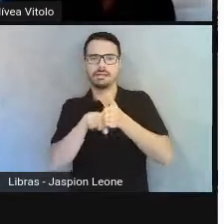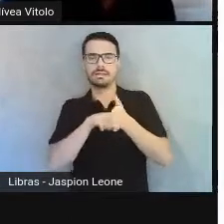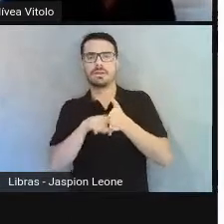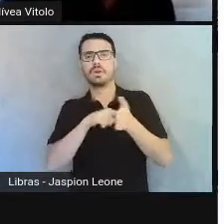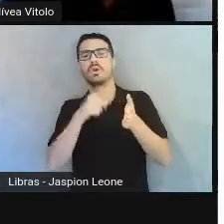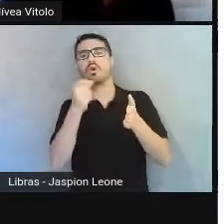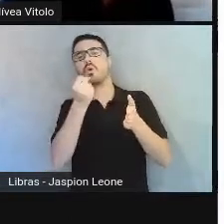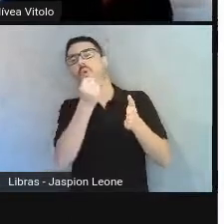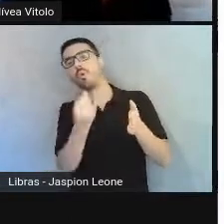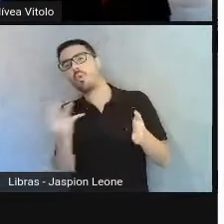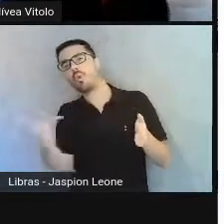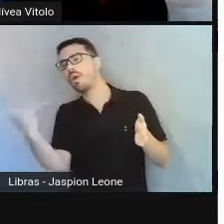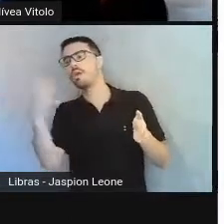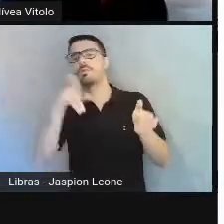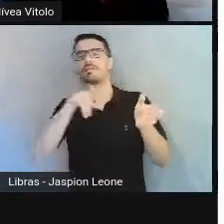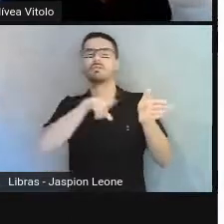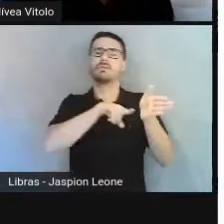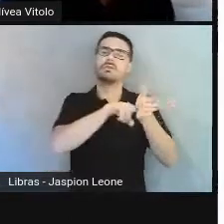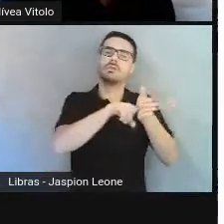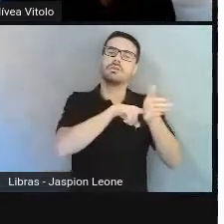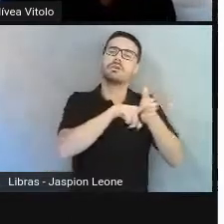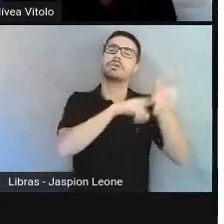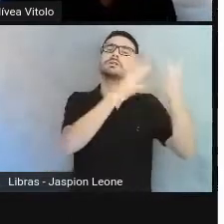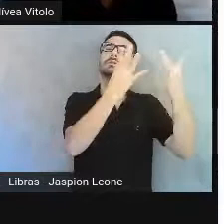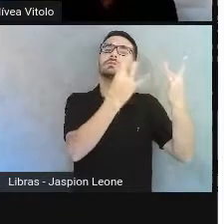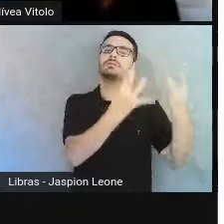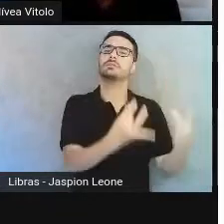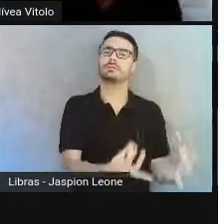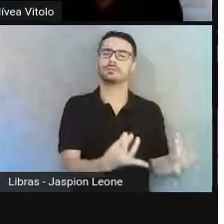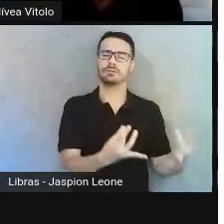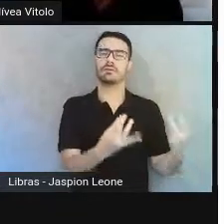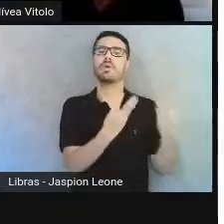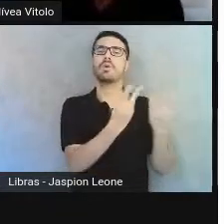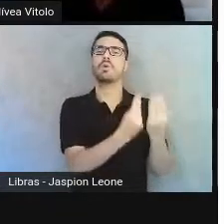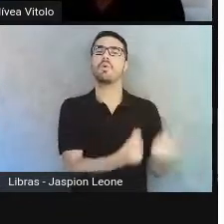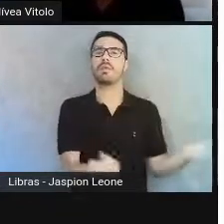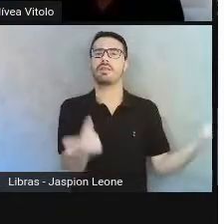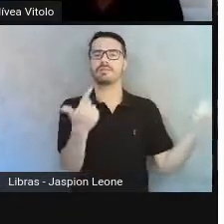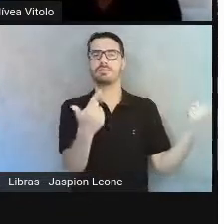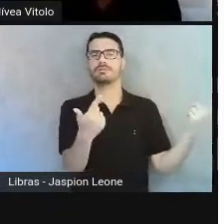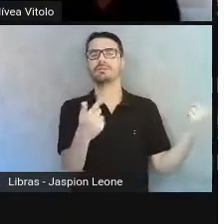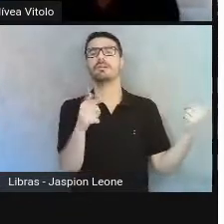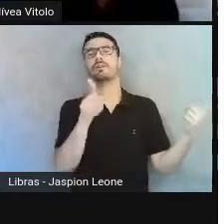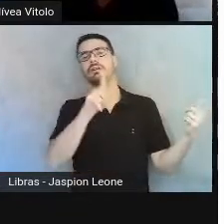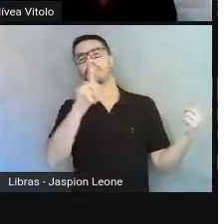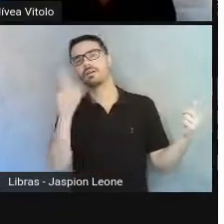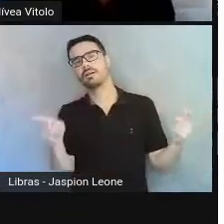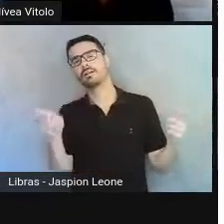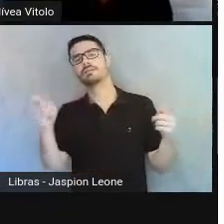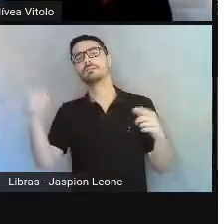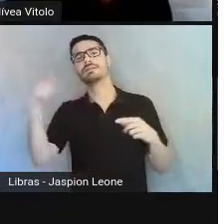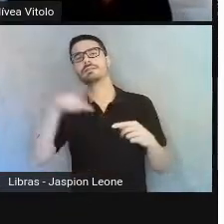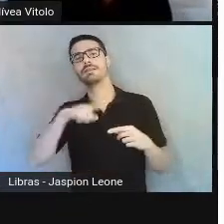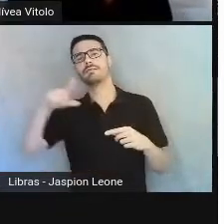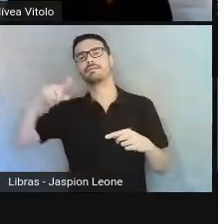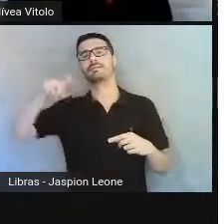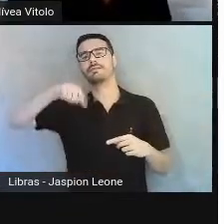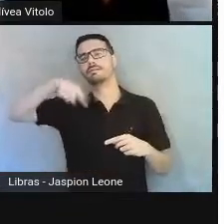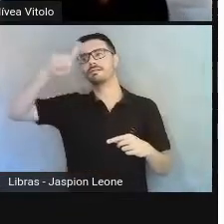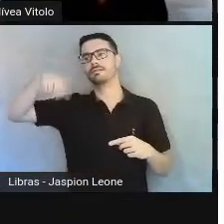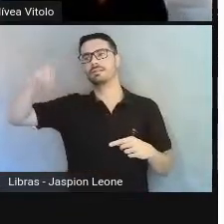outra qualitativa. Essa primeira parte quantitativa eu fiz por meio de indicadores, que são